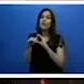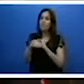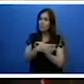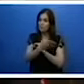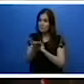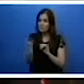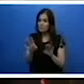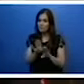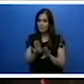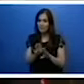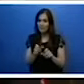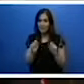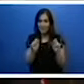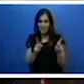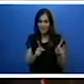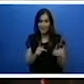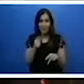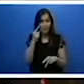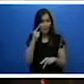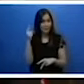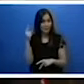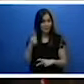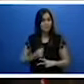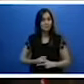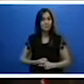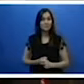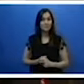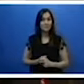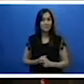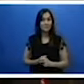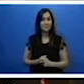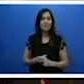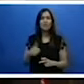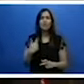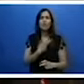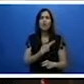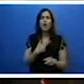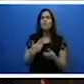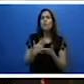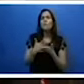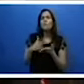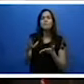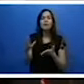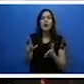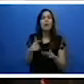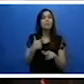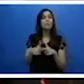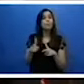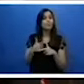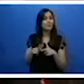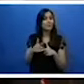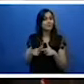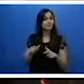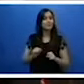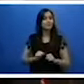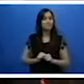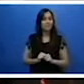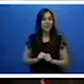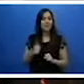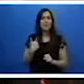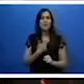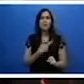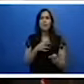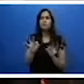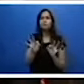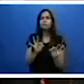depois, tudo bem? Então vamos lá. Nós vamos começar com situações problema. Então, para resolver uma